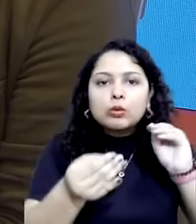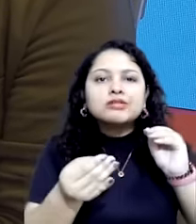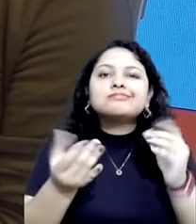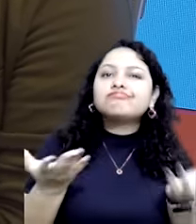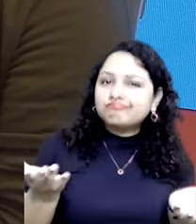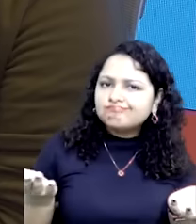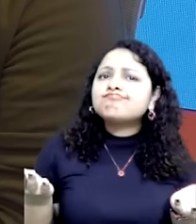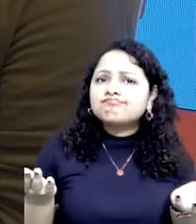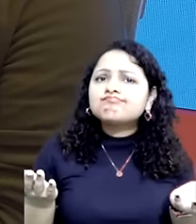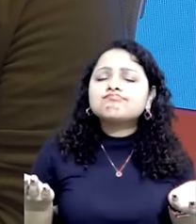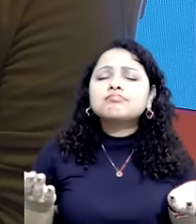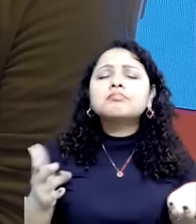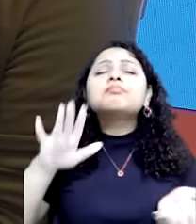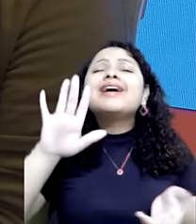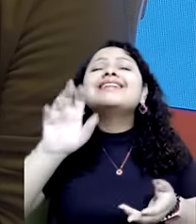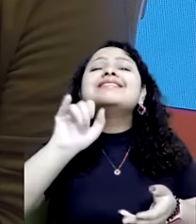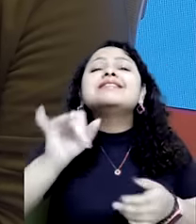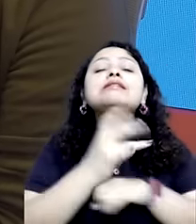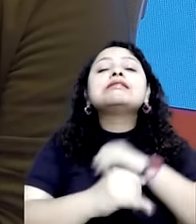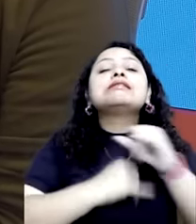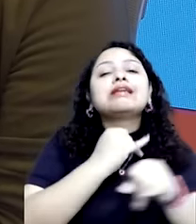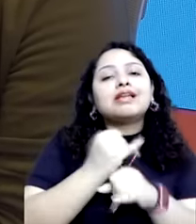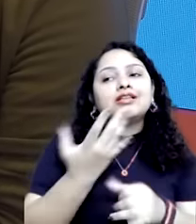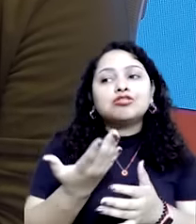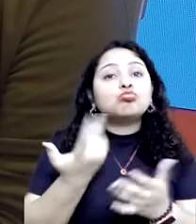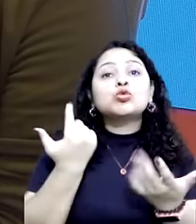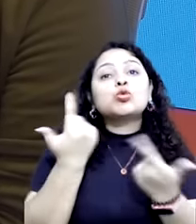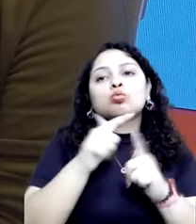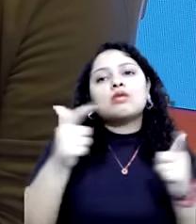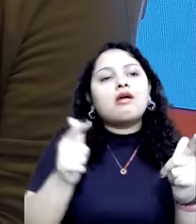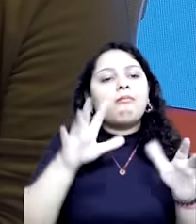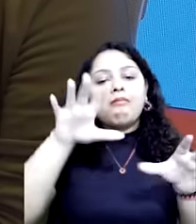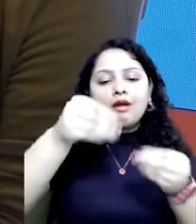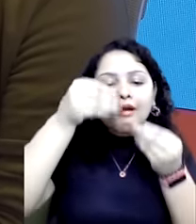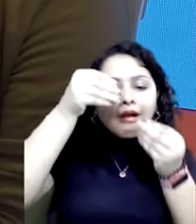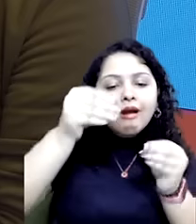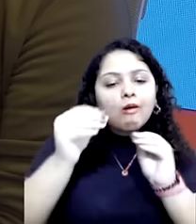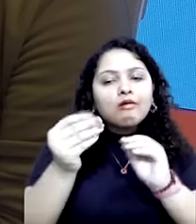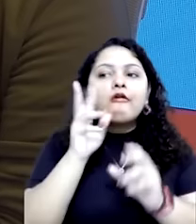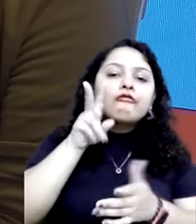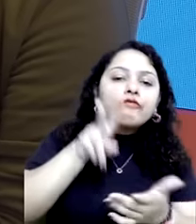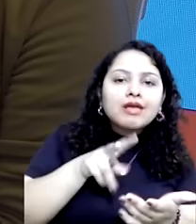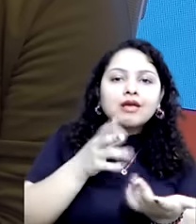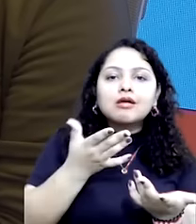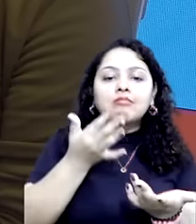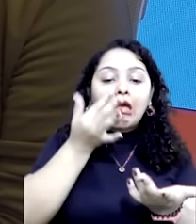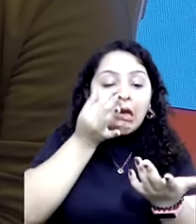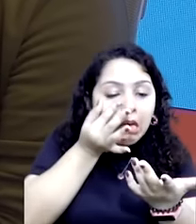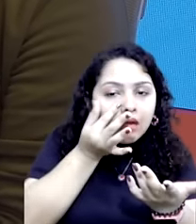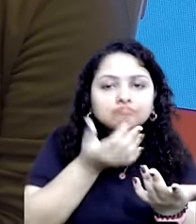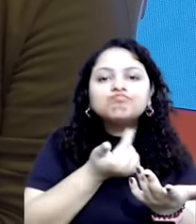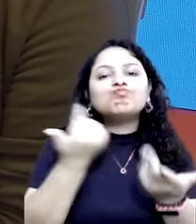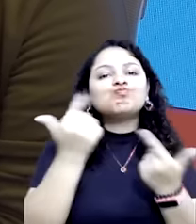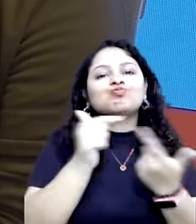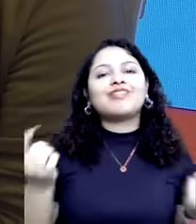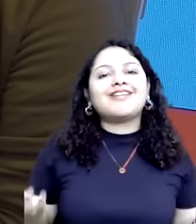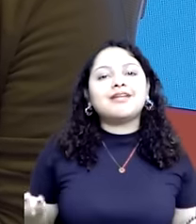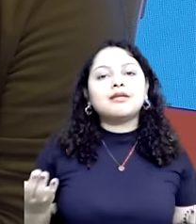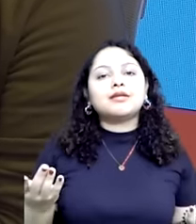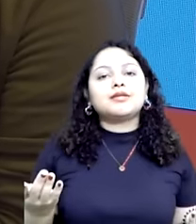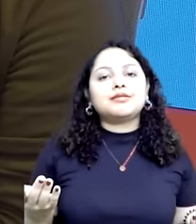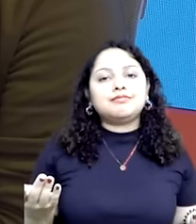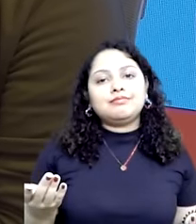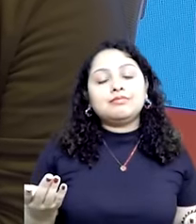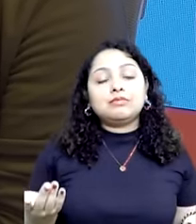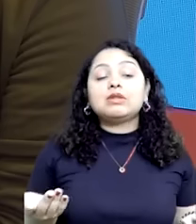todos os aspectos e quando a gente tá falando de internet a gente não tem isso E aí o que que acontece que o que que vai fazer isso o que que vai tornar esse presencial